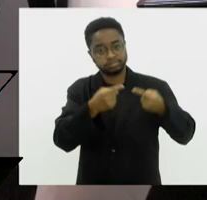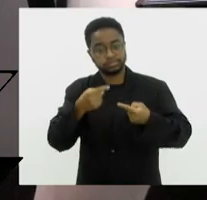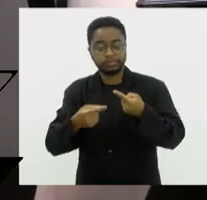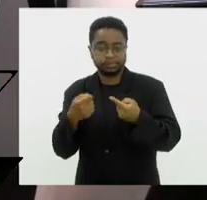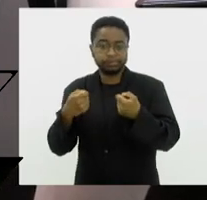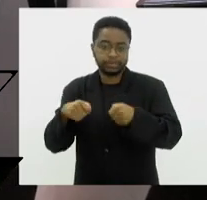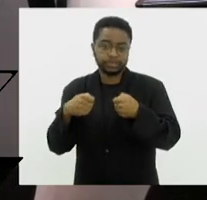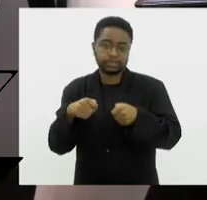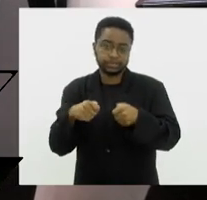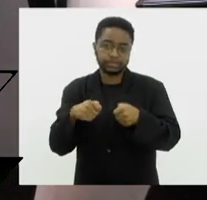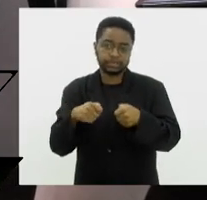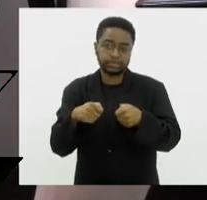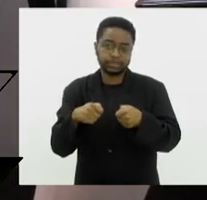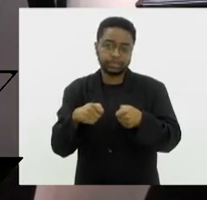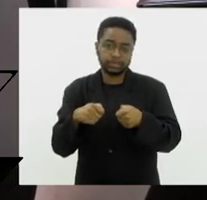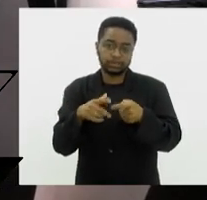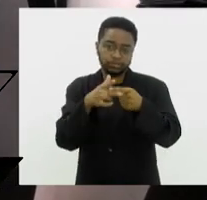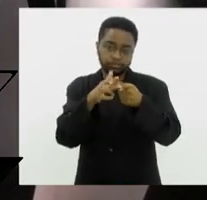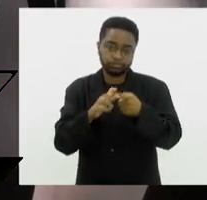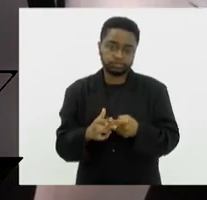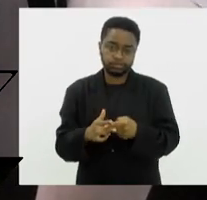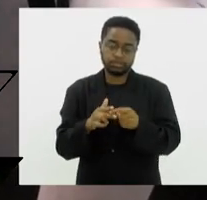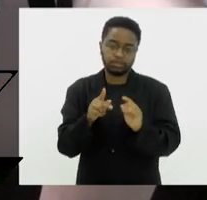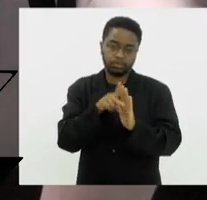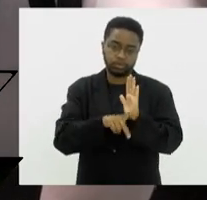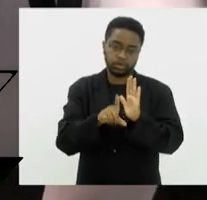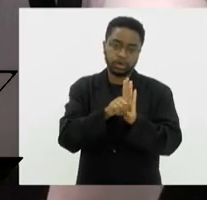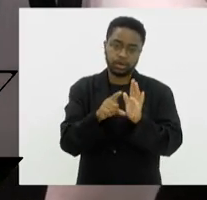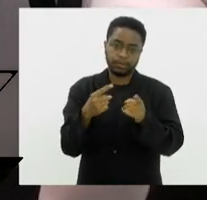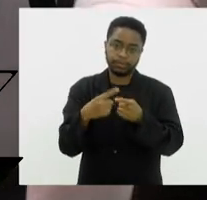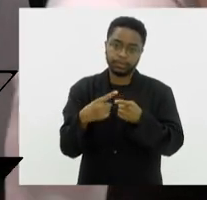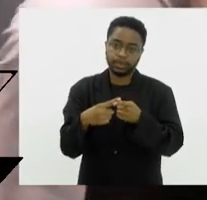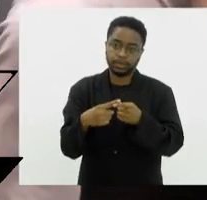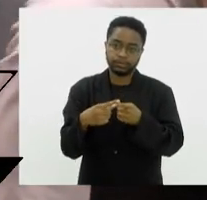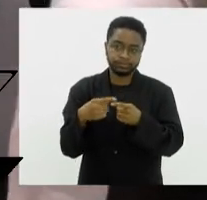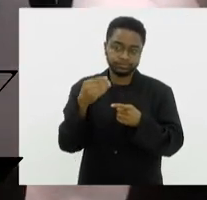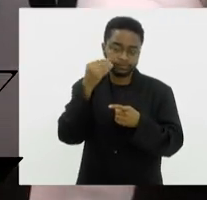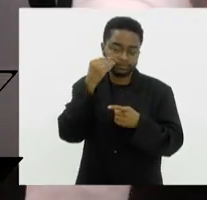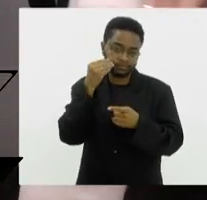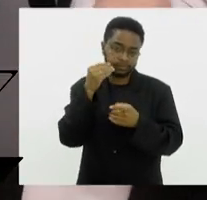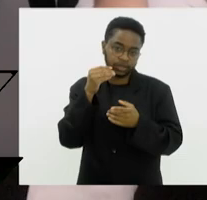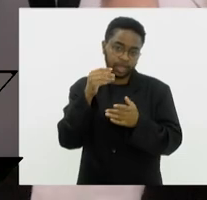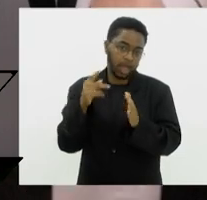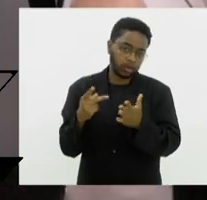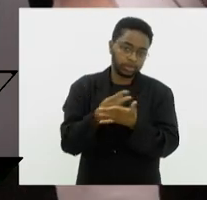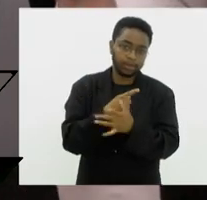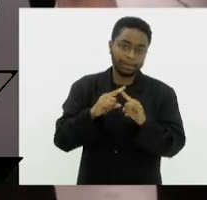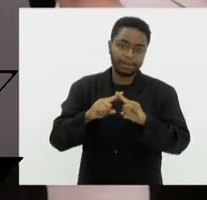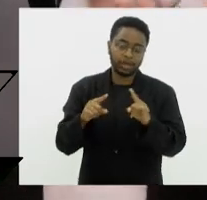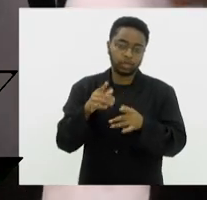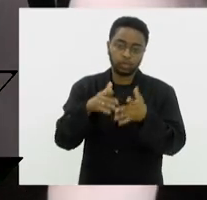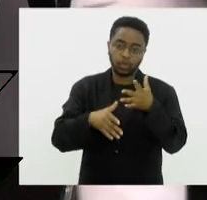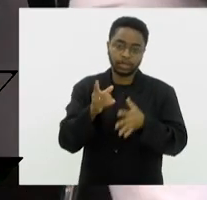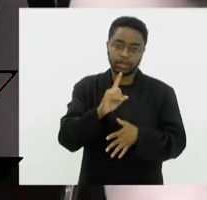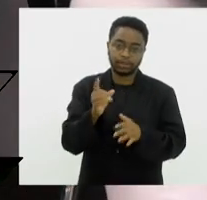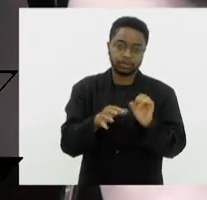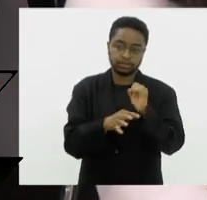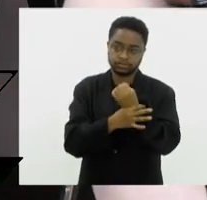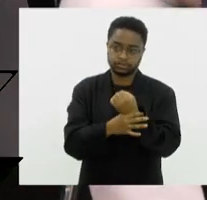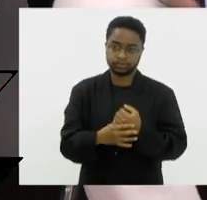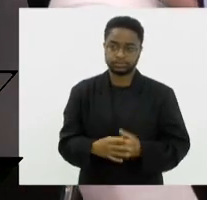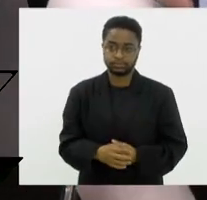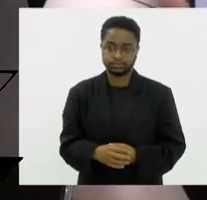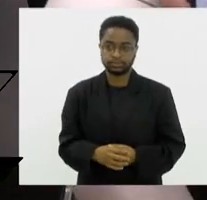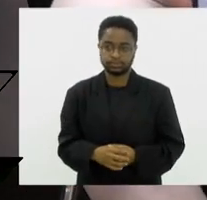Eu acho que na tramitação a gente vai ter que aperfeiçoar o projeto para que ele possa ser efetivo sem acabar enfraquecendo a segurança. Ou derrubá-lo no mérito, né?